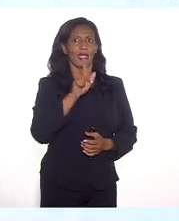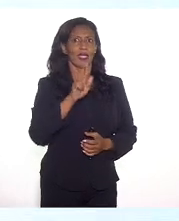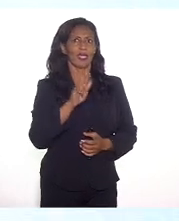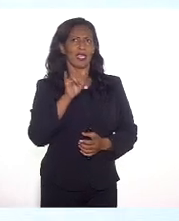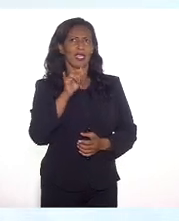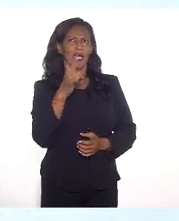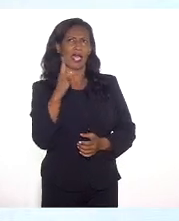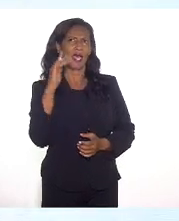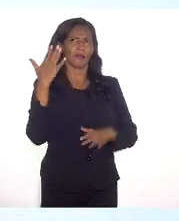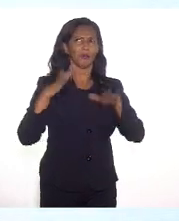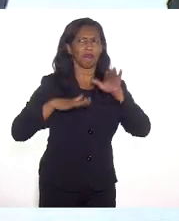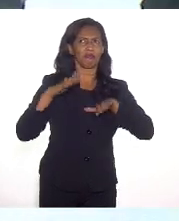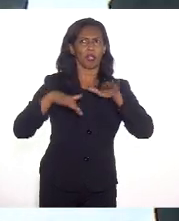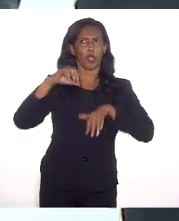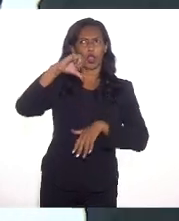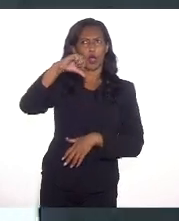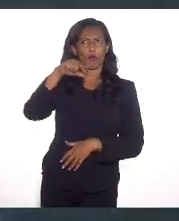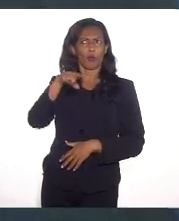9,8 bi.